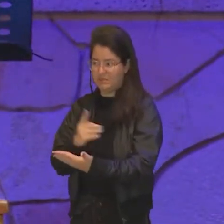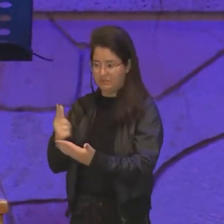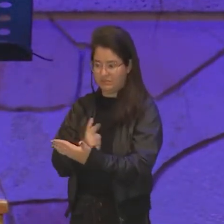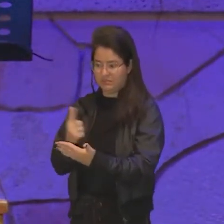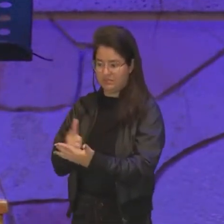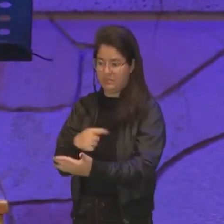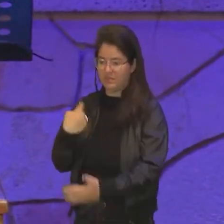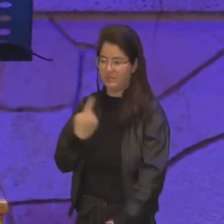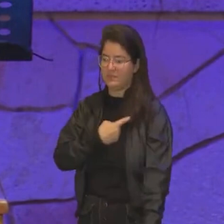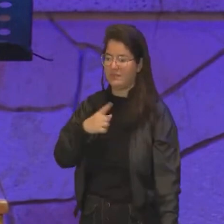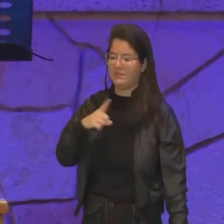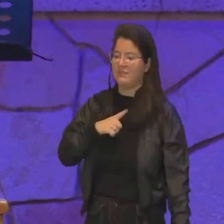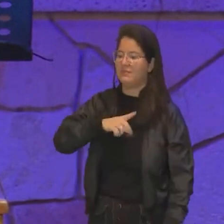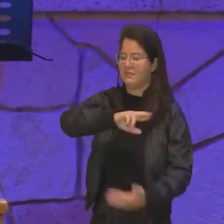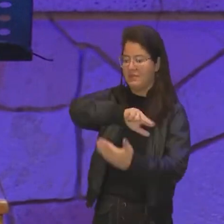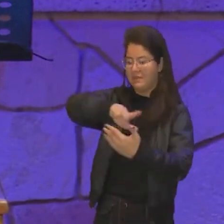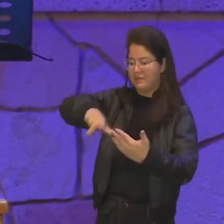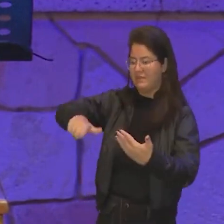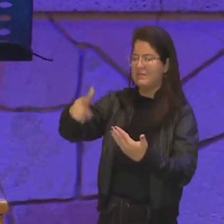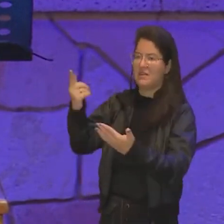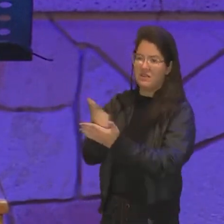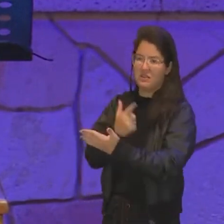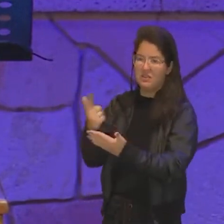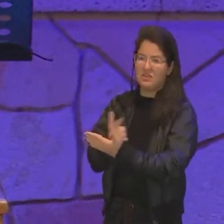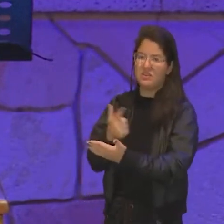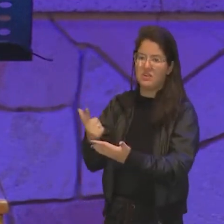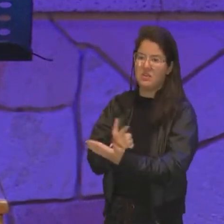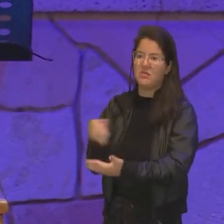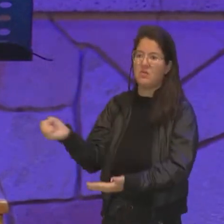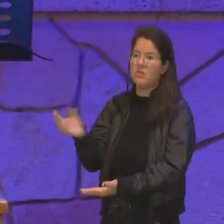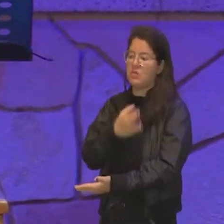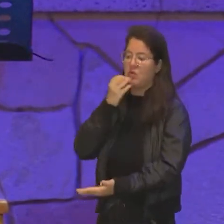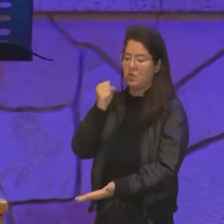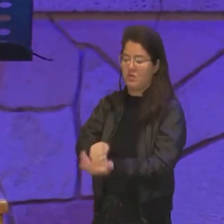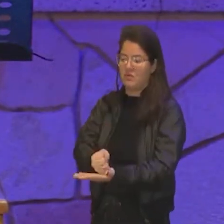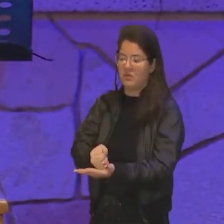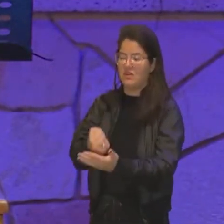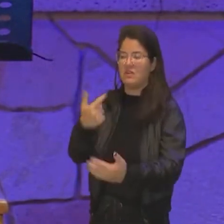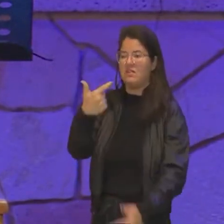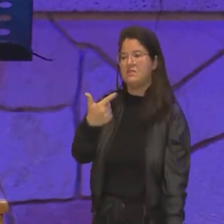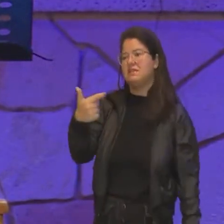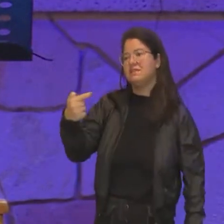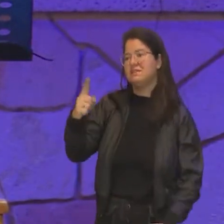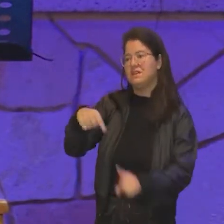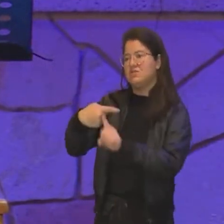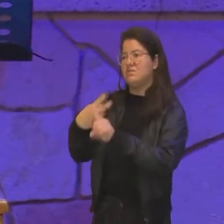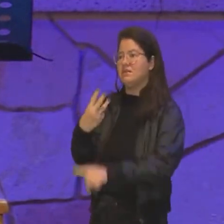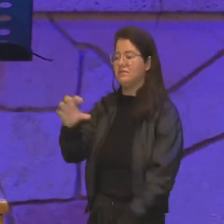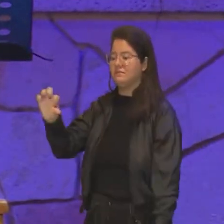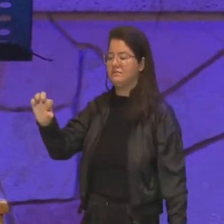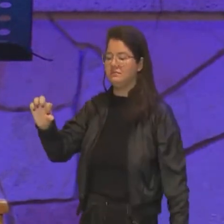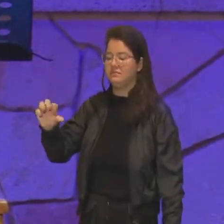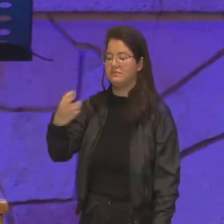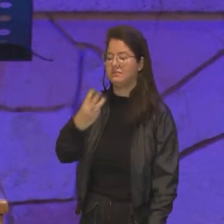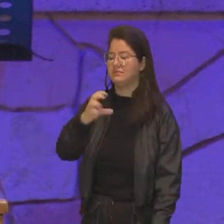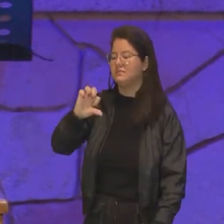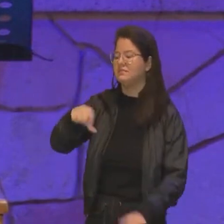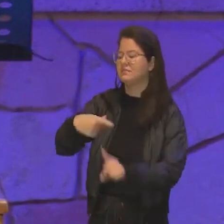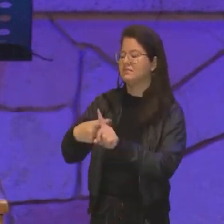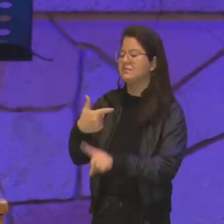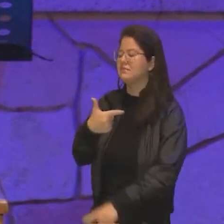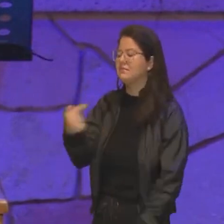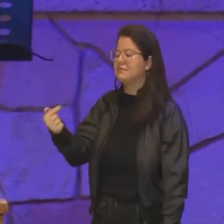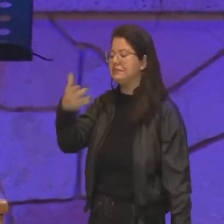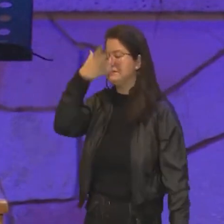e nós temos muitos livros no Novo Testamento, 27 mais 39, ou 39 mais 27, me deu